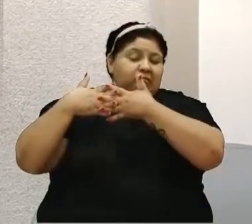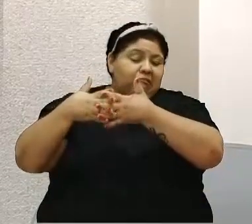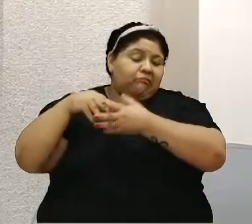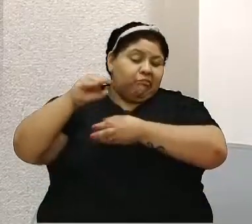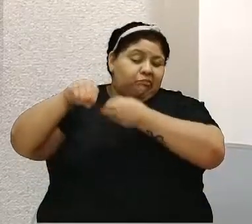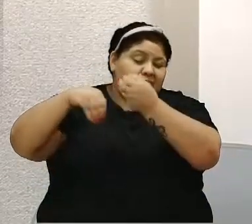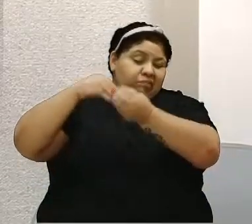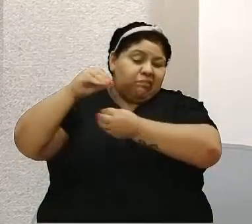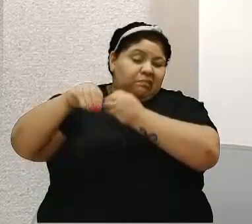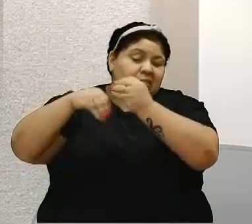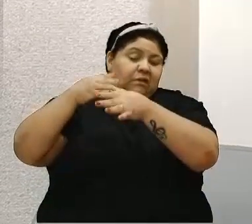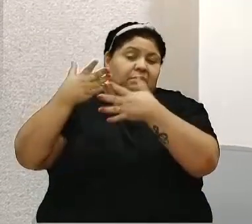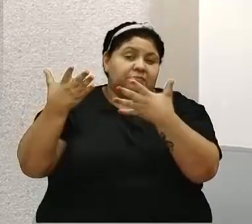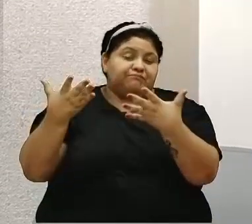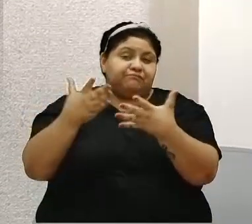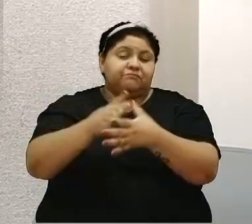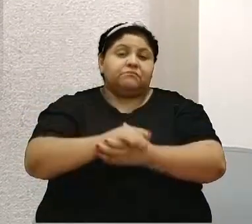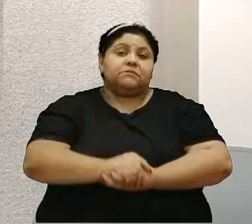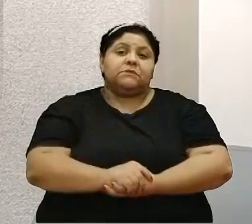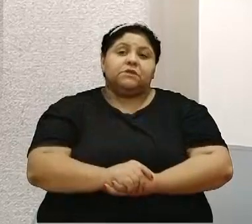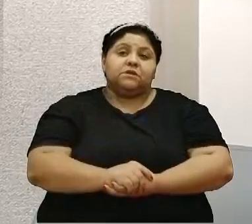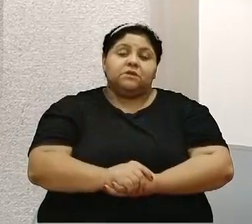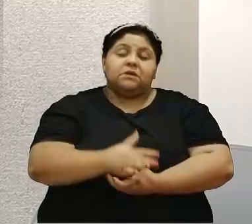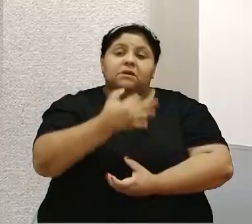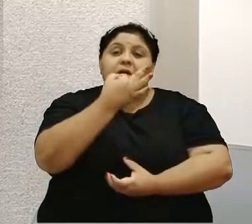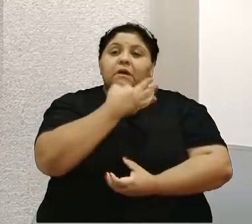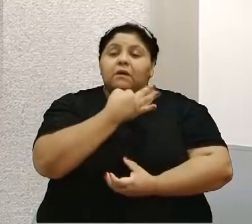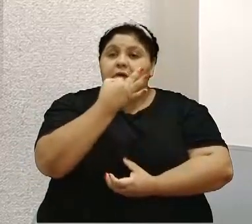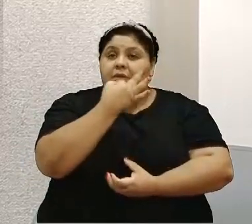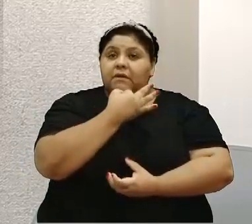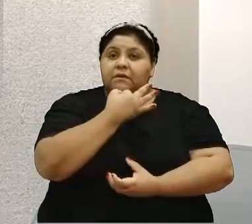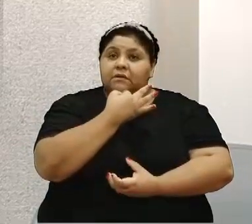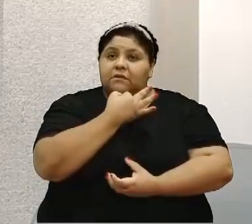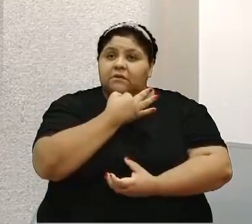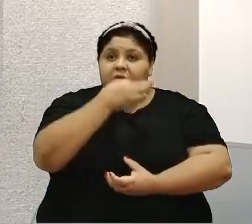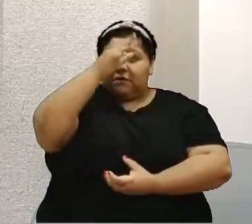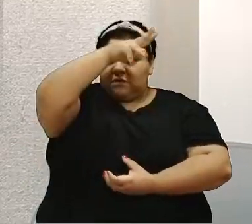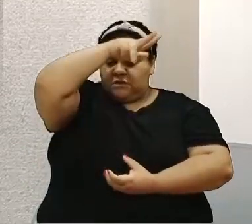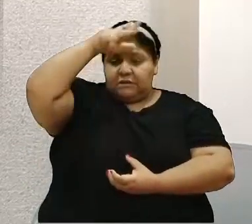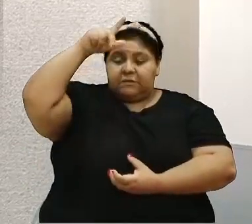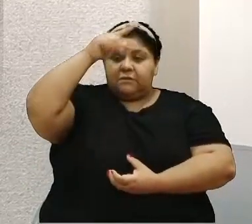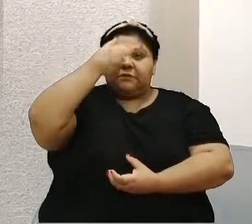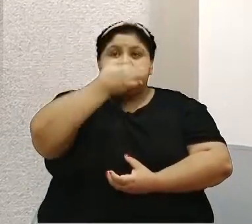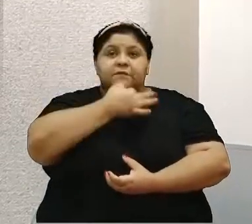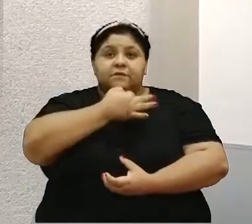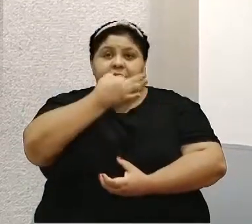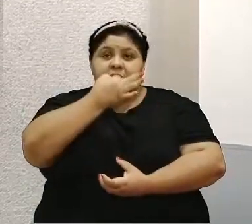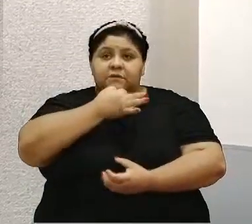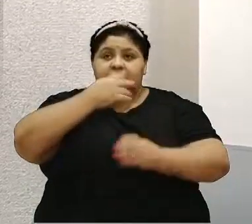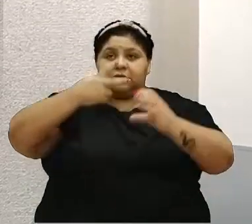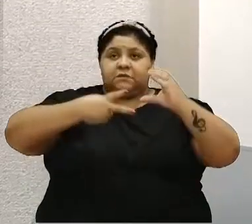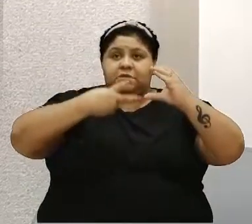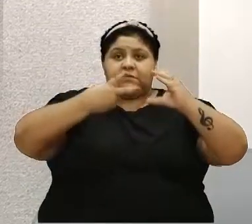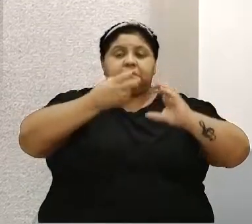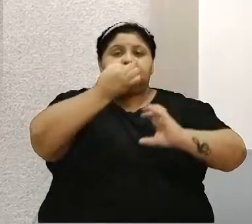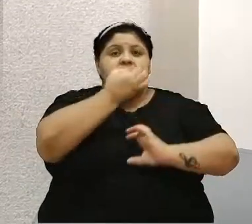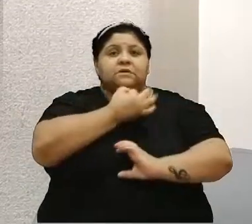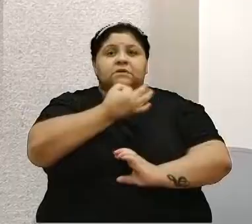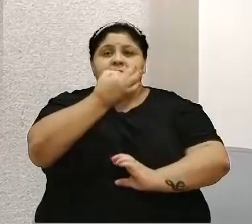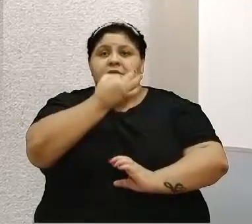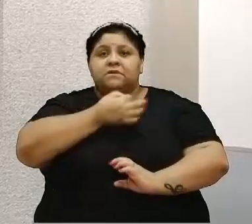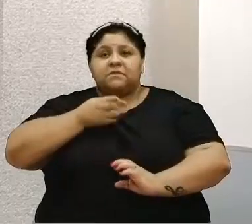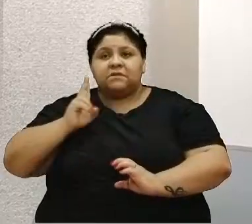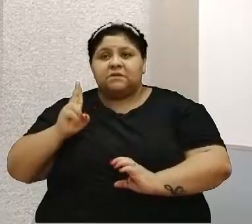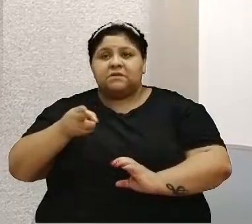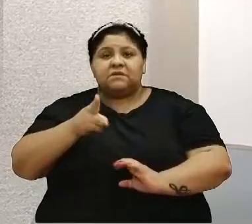cidade inteira, né? E quando Caxias, a Prefeitura de Caxias e a Câmara de Vereadores de Caxias sempre